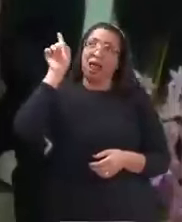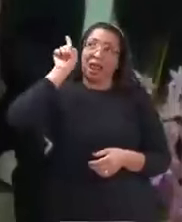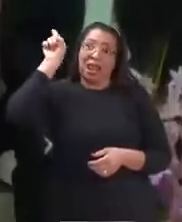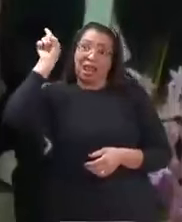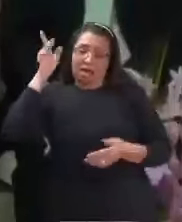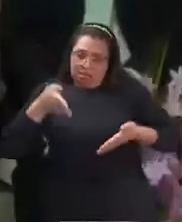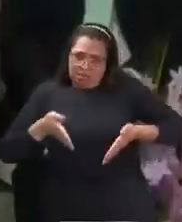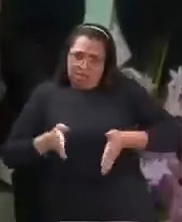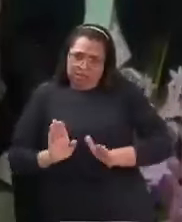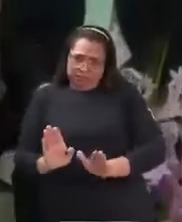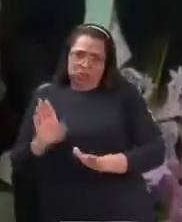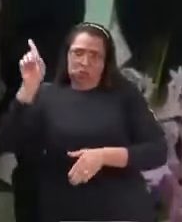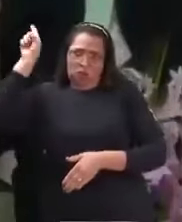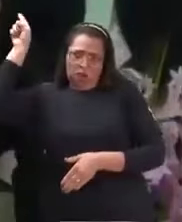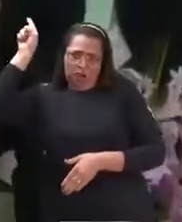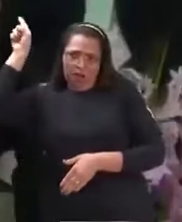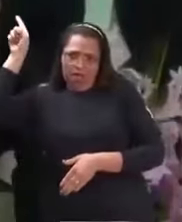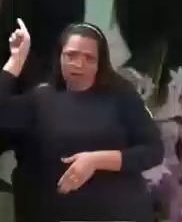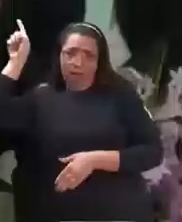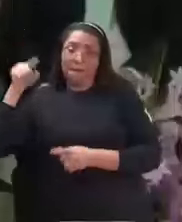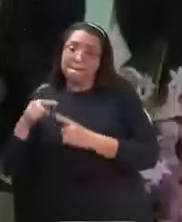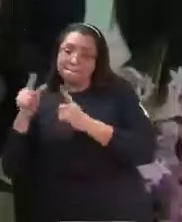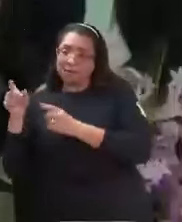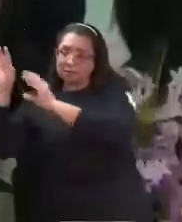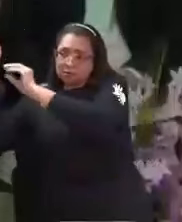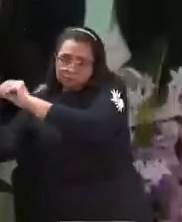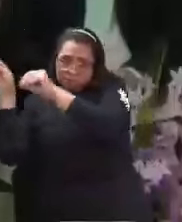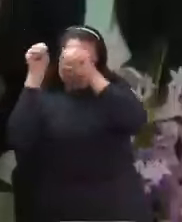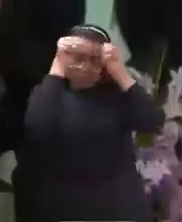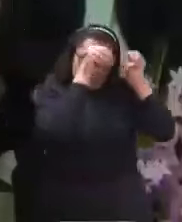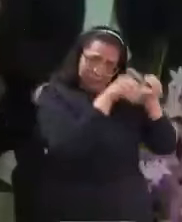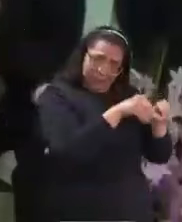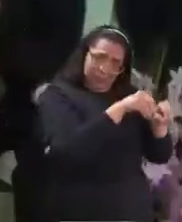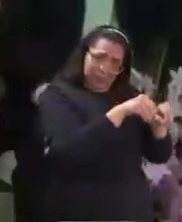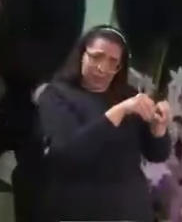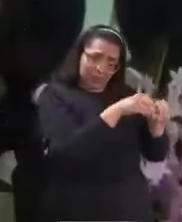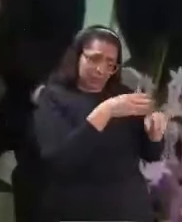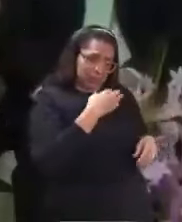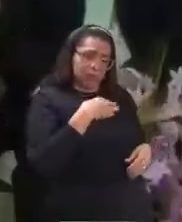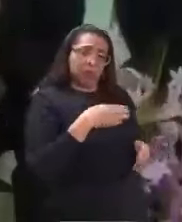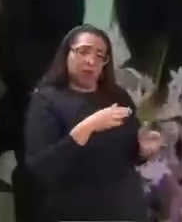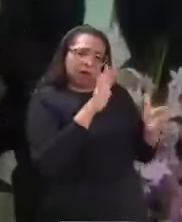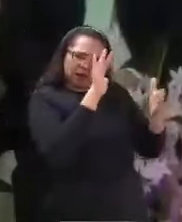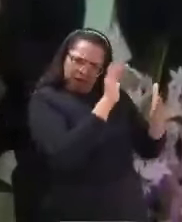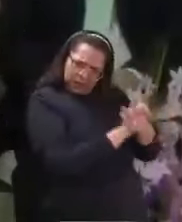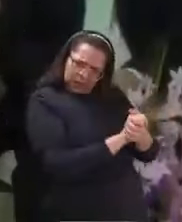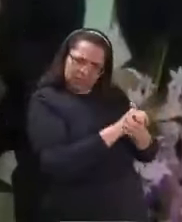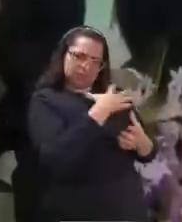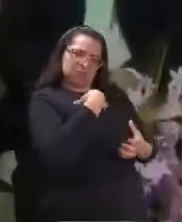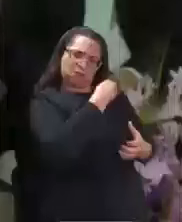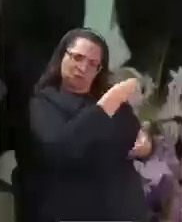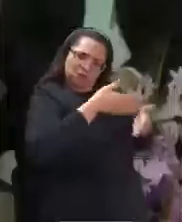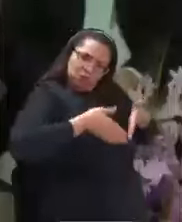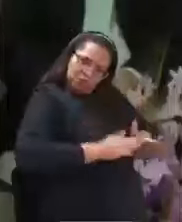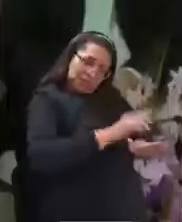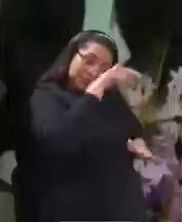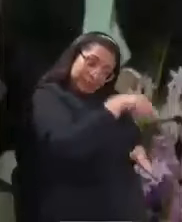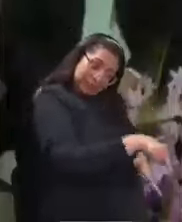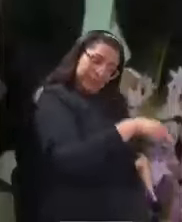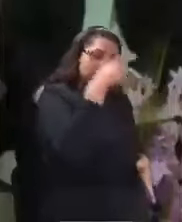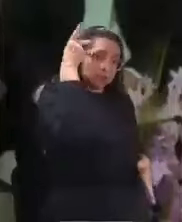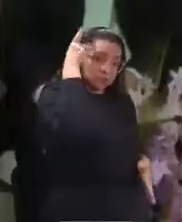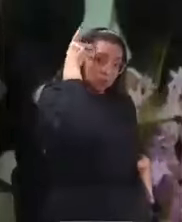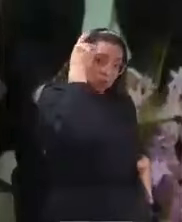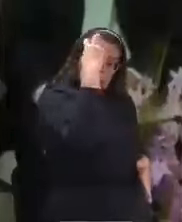toda essa geração do Egito vai nascer no Egito e obviamente a cultura egípcias vai